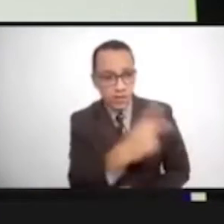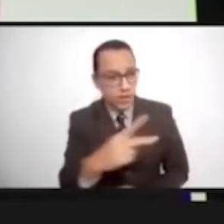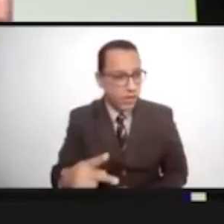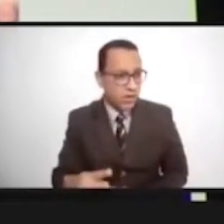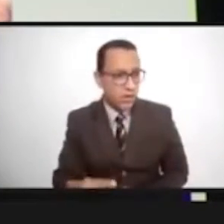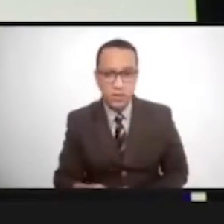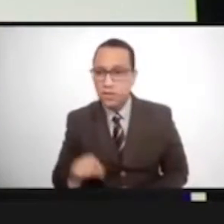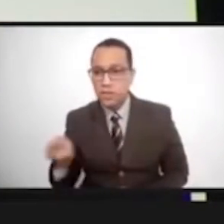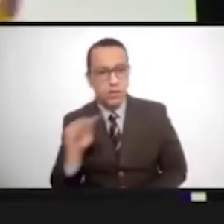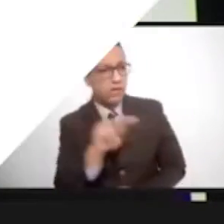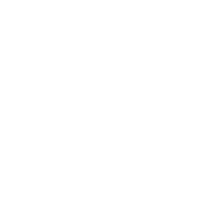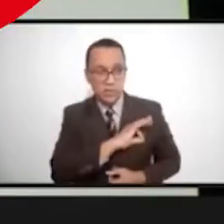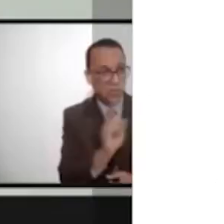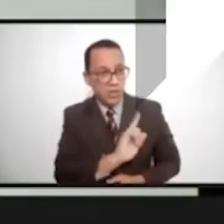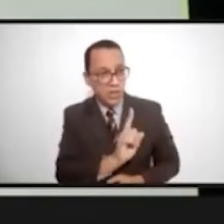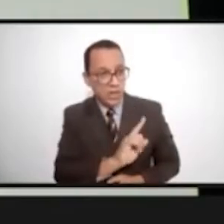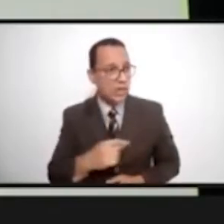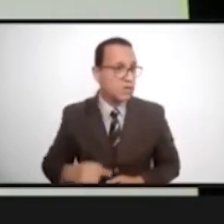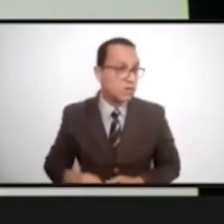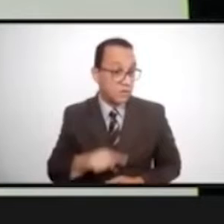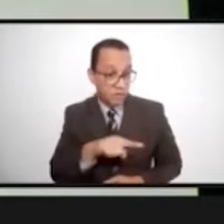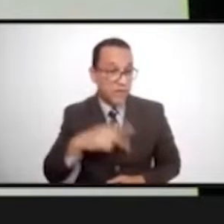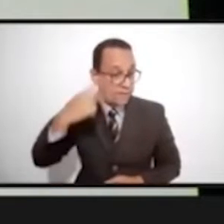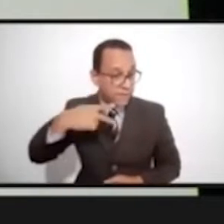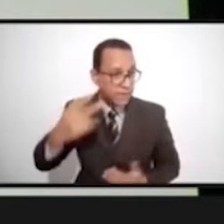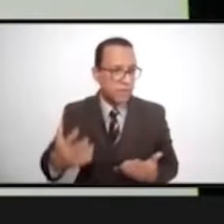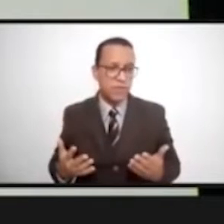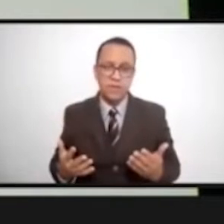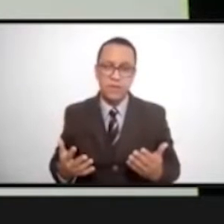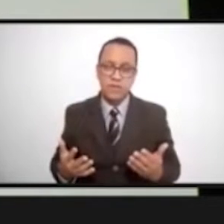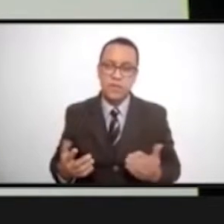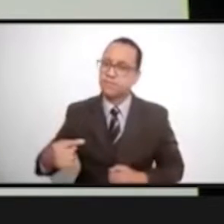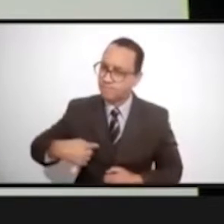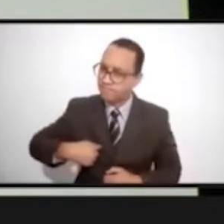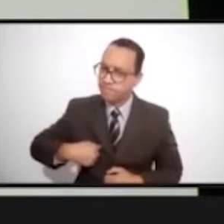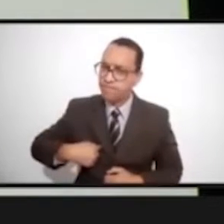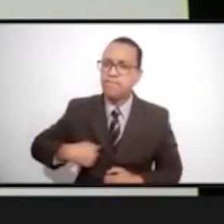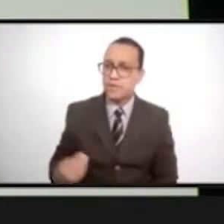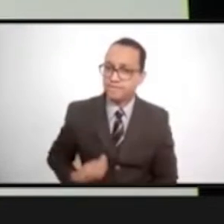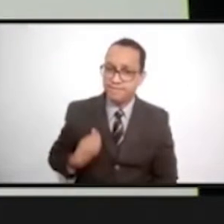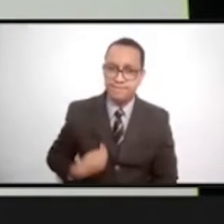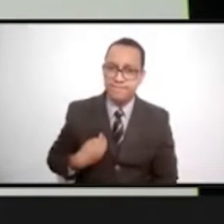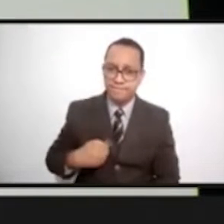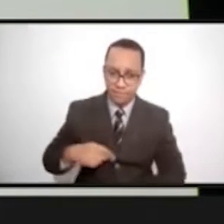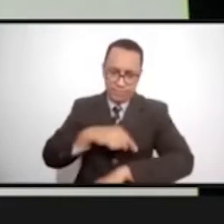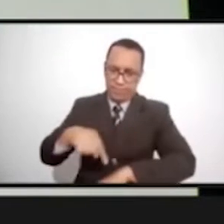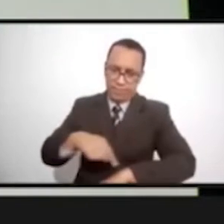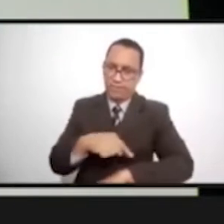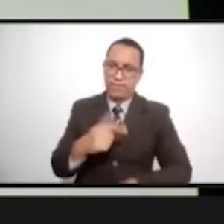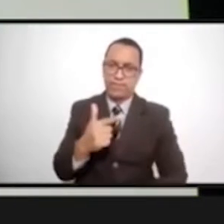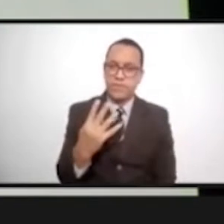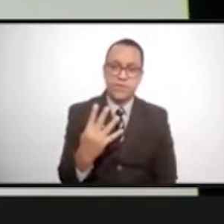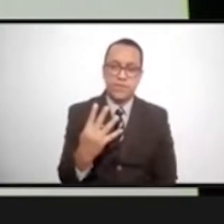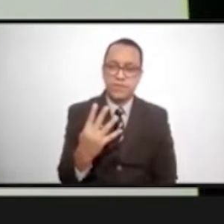que não vai se acovardar. O vereador Tenente Coronel Pacola também participou da sessão matutina e voltou a se